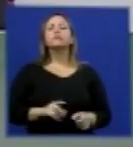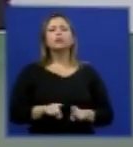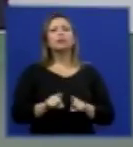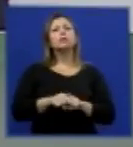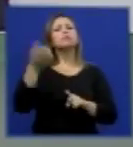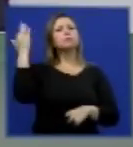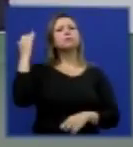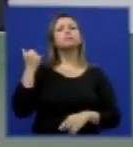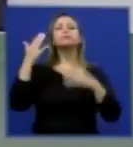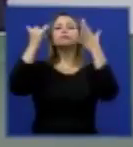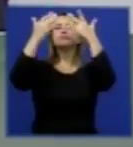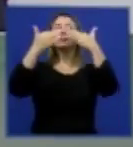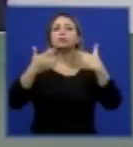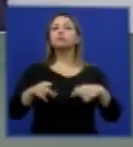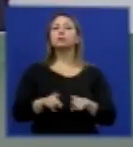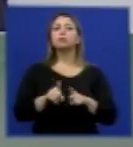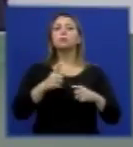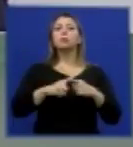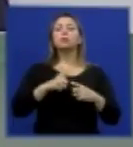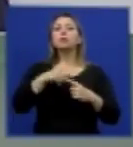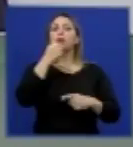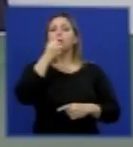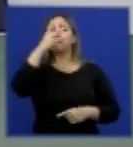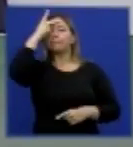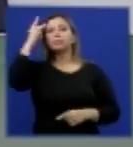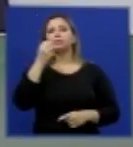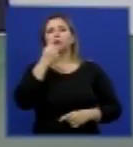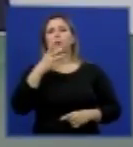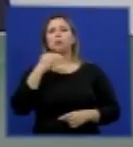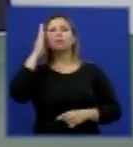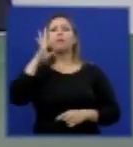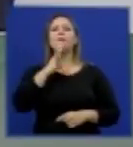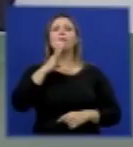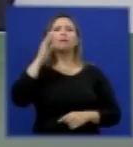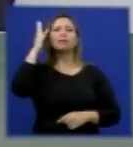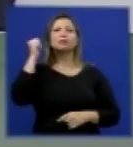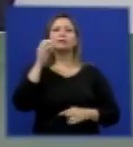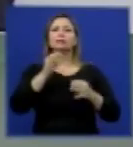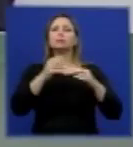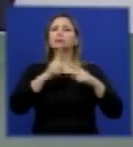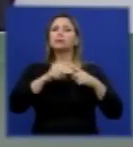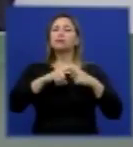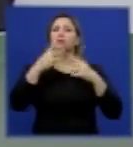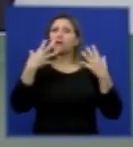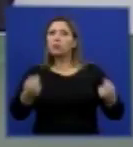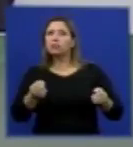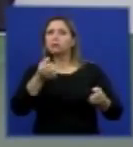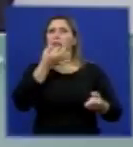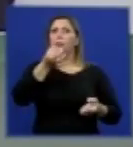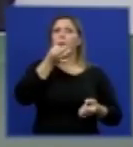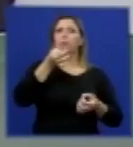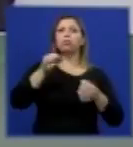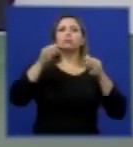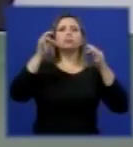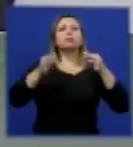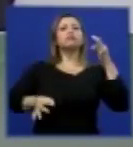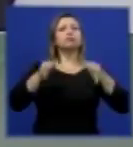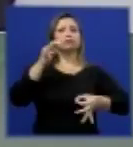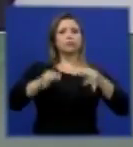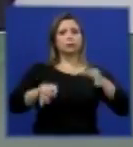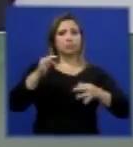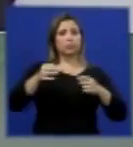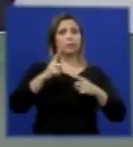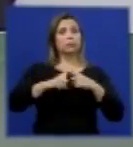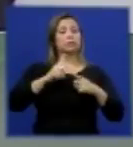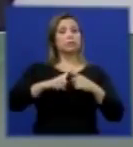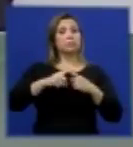vez que o bom juiz, quando abre a voz, permite que a justiça fale. E para que a justiça fale pela boca